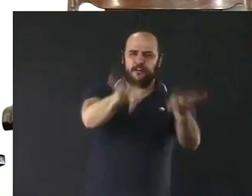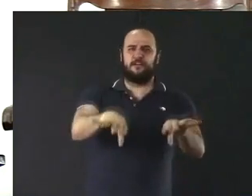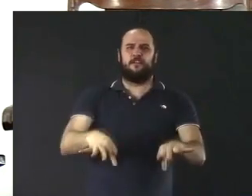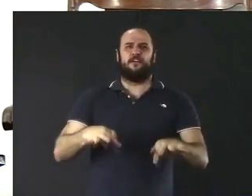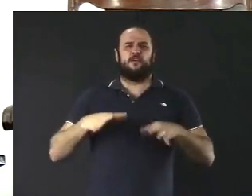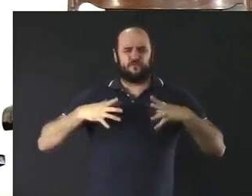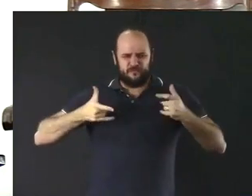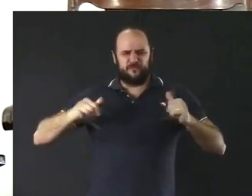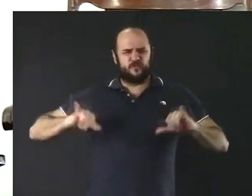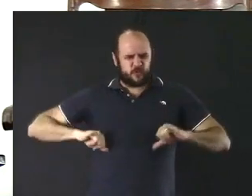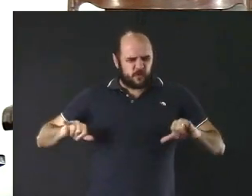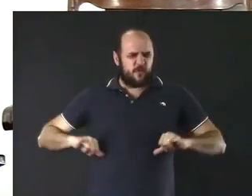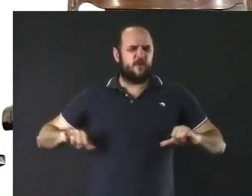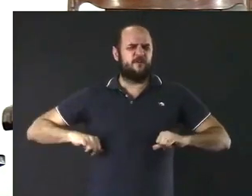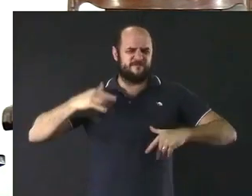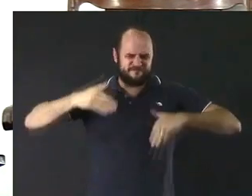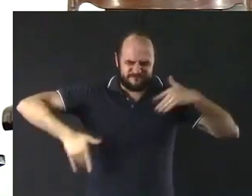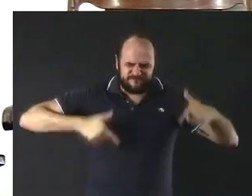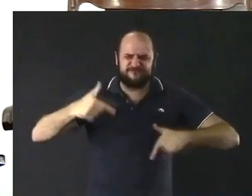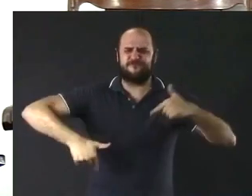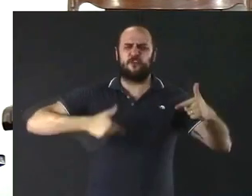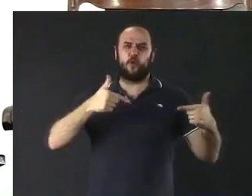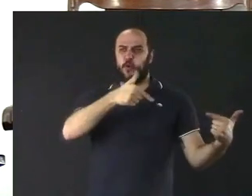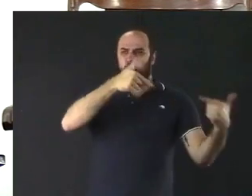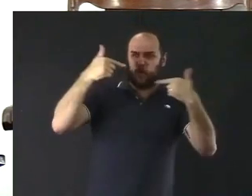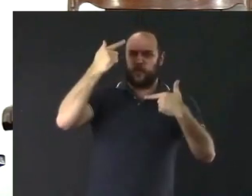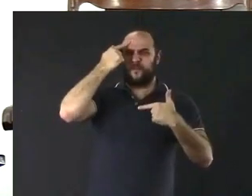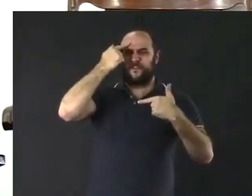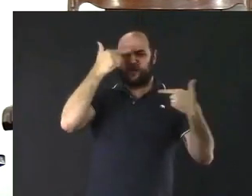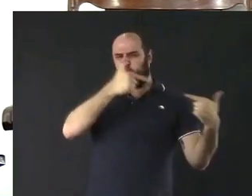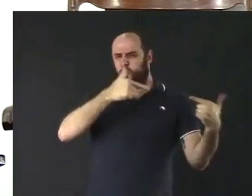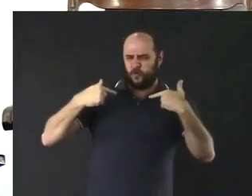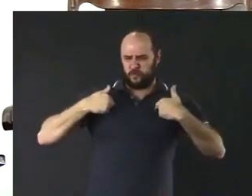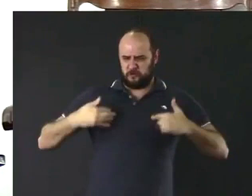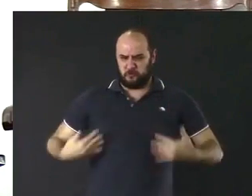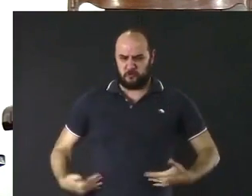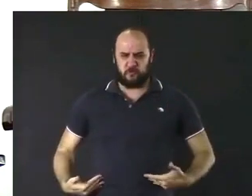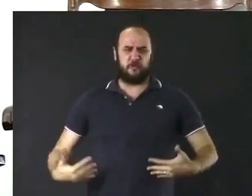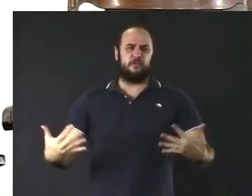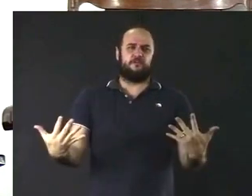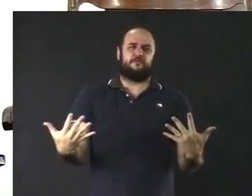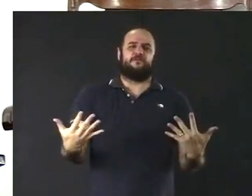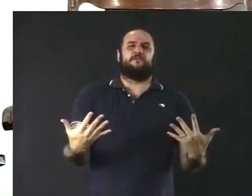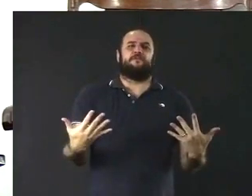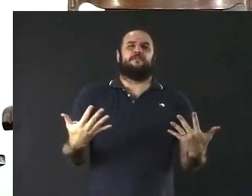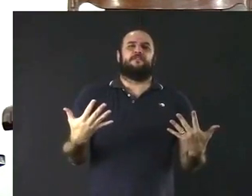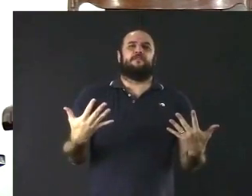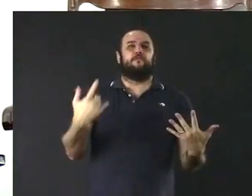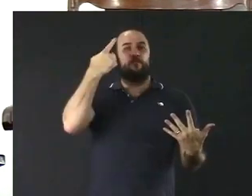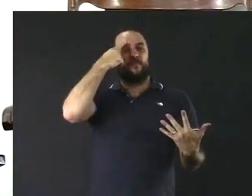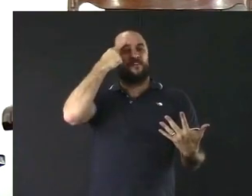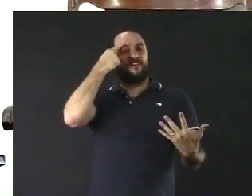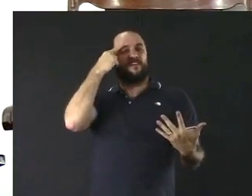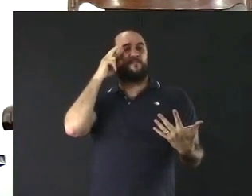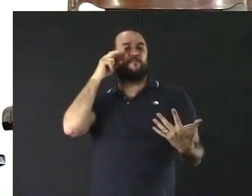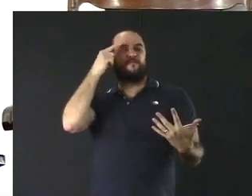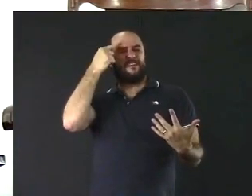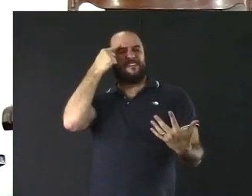dor, contra a sua própria mente, contra os sentimentos que vêm durante essa corrida, é o objetivo